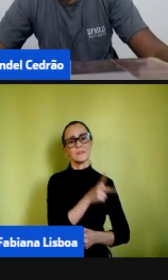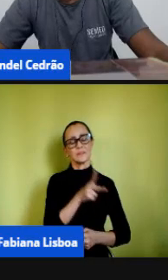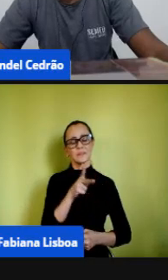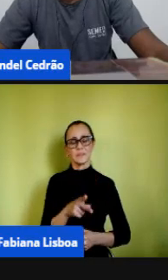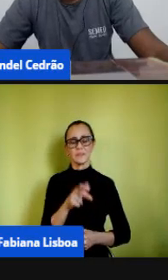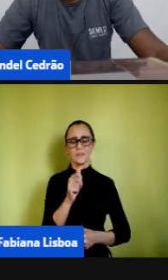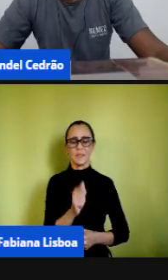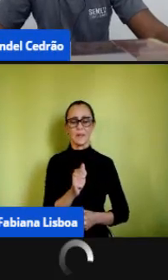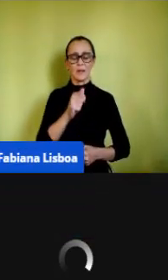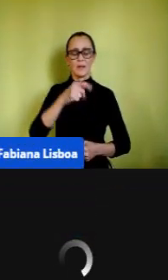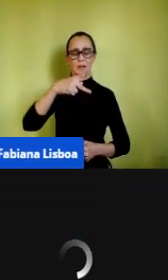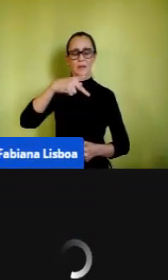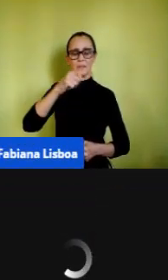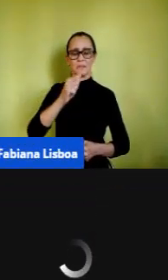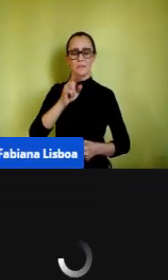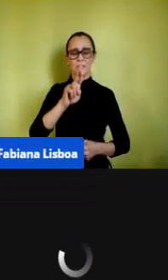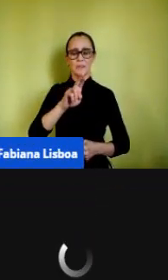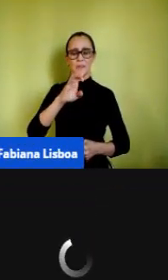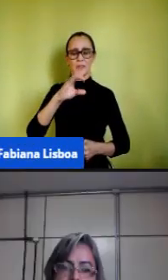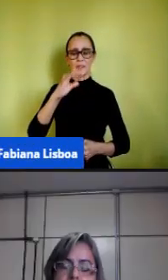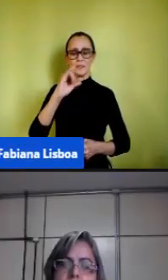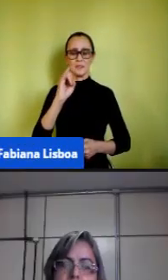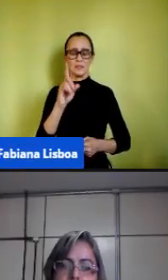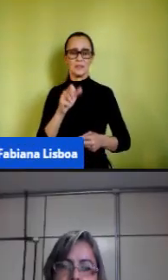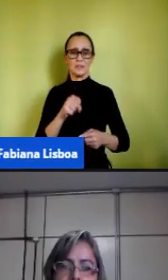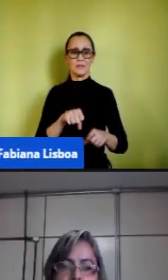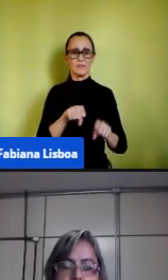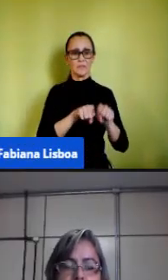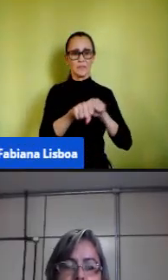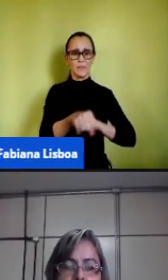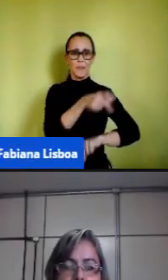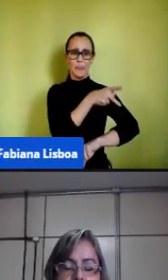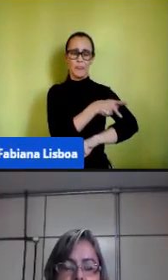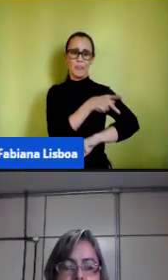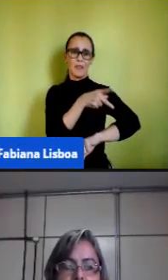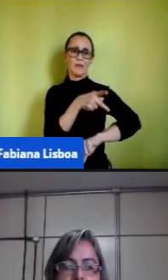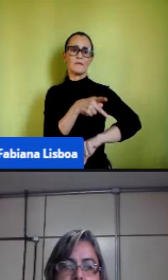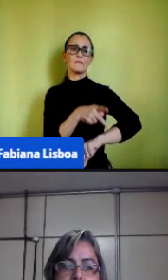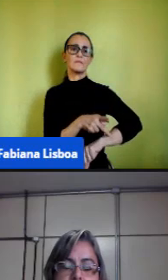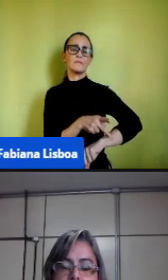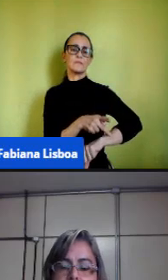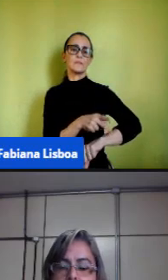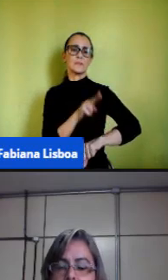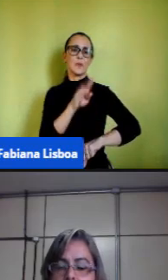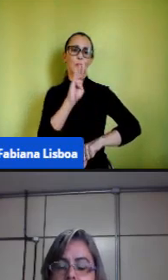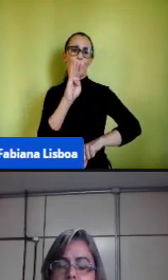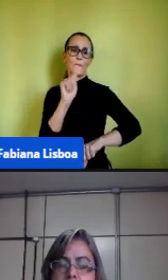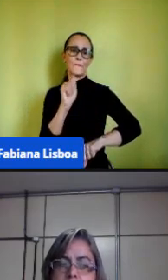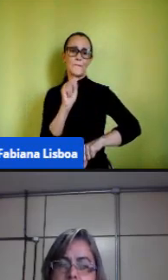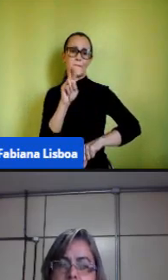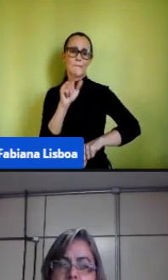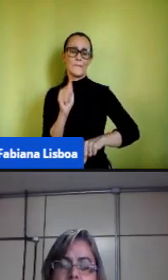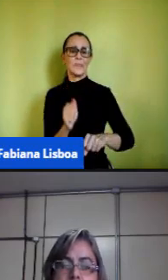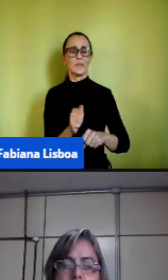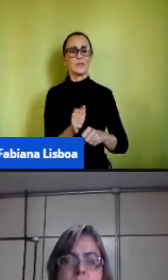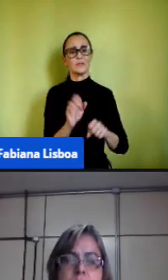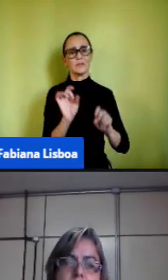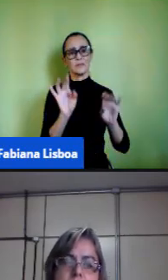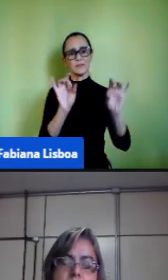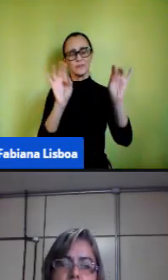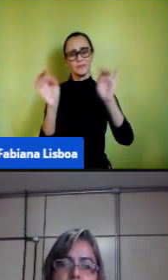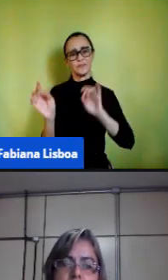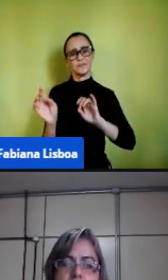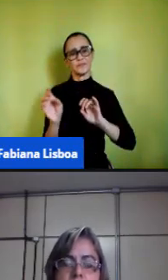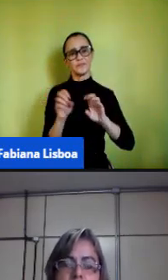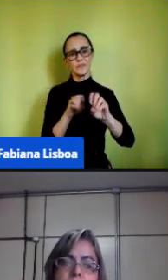de Jesus, formada em Pedagogia pela Faculdade UBRA e especialização em Educação do Campo